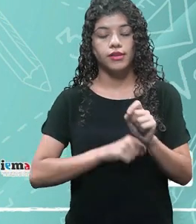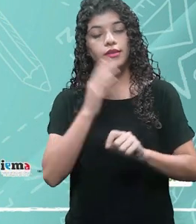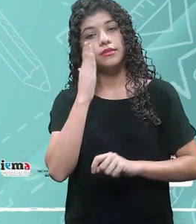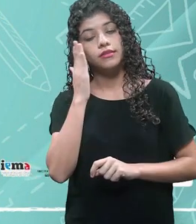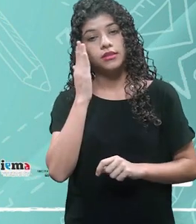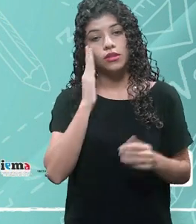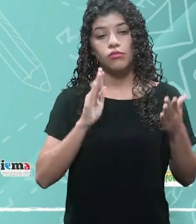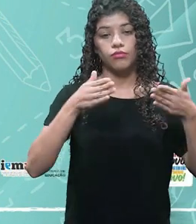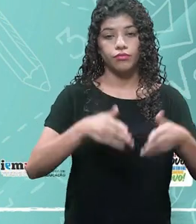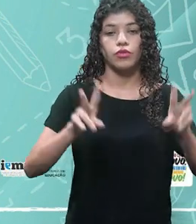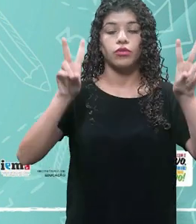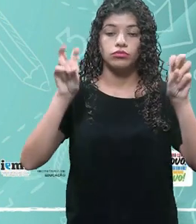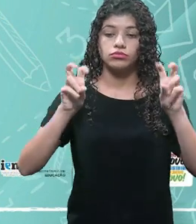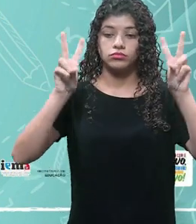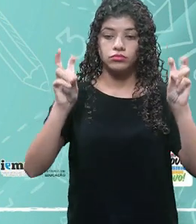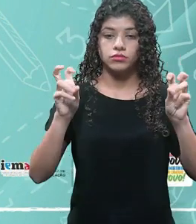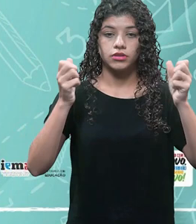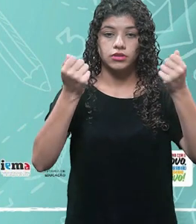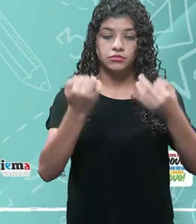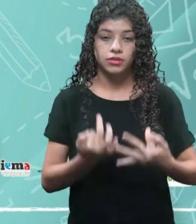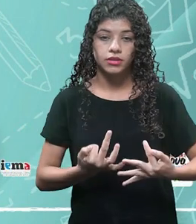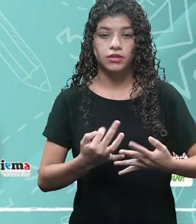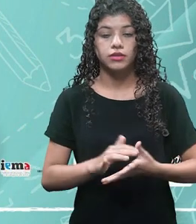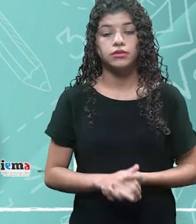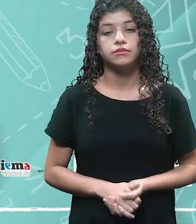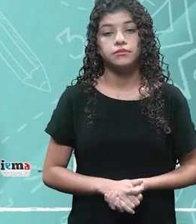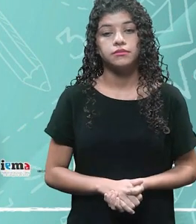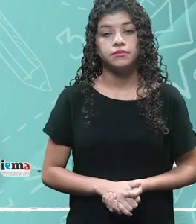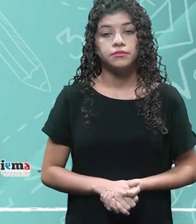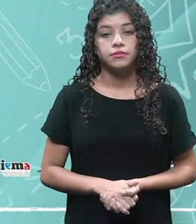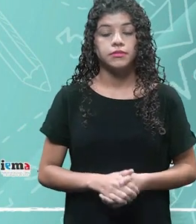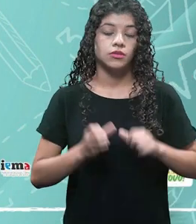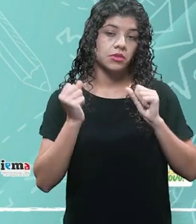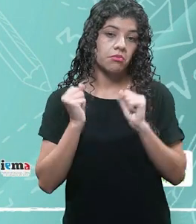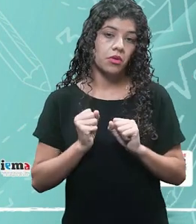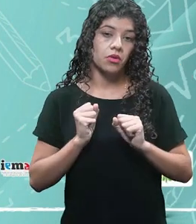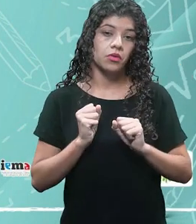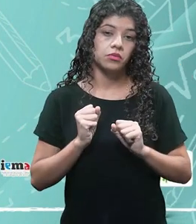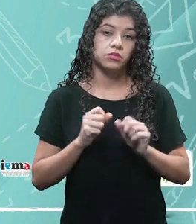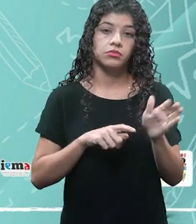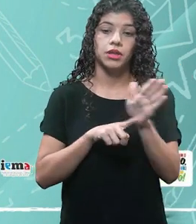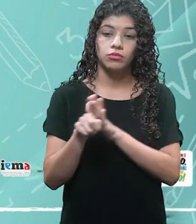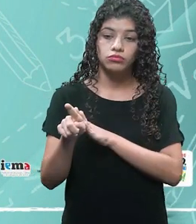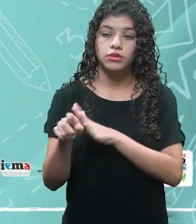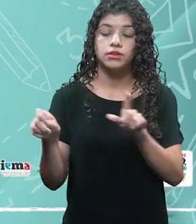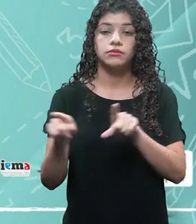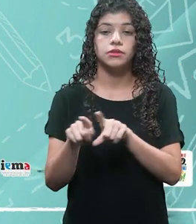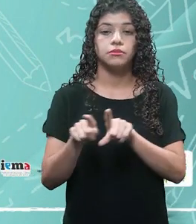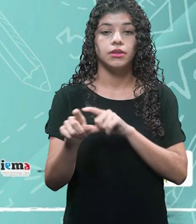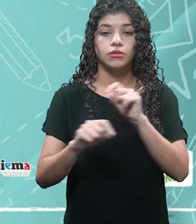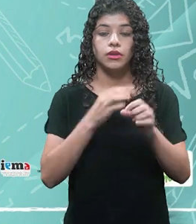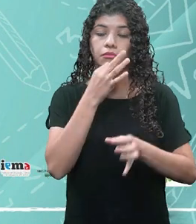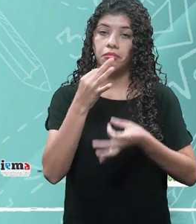poder né entender a ideia Central dele do texto que que tá se falando do que que se trata né então você pode fazer formular